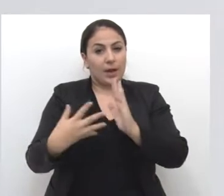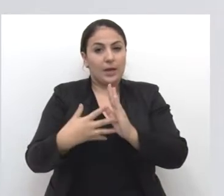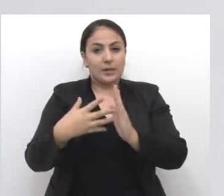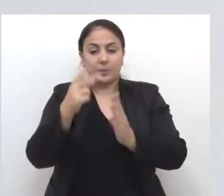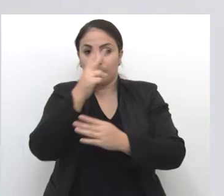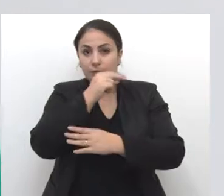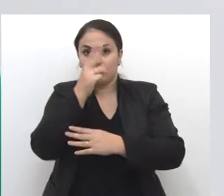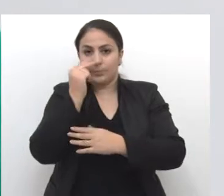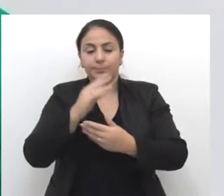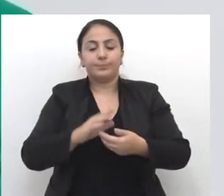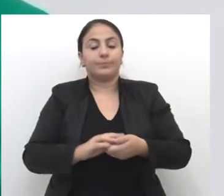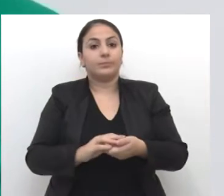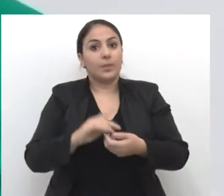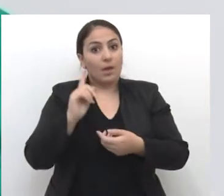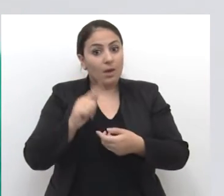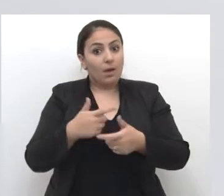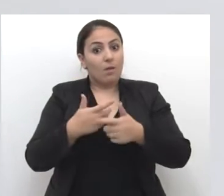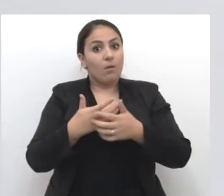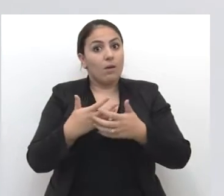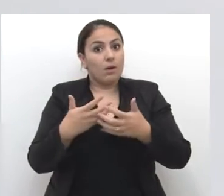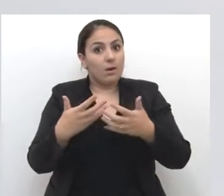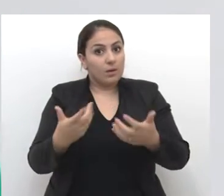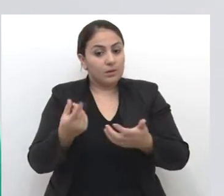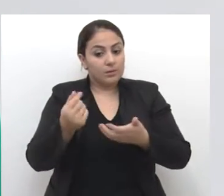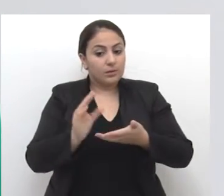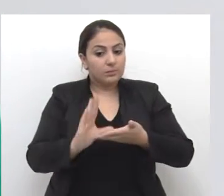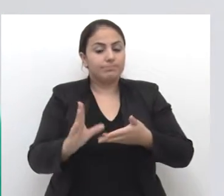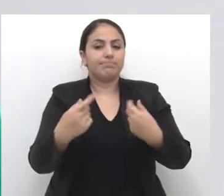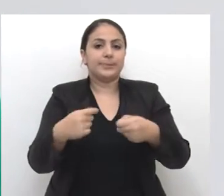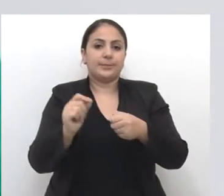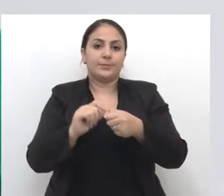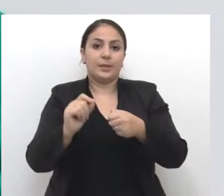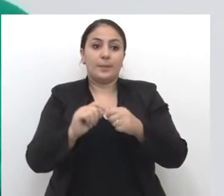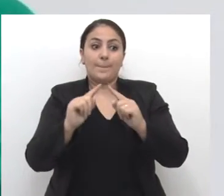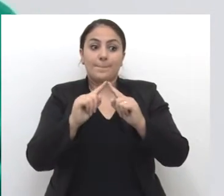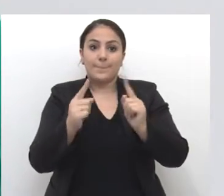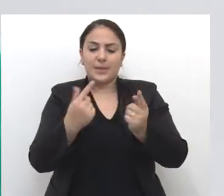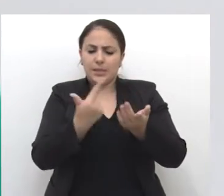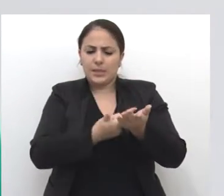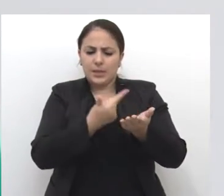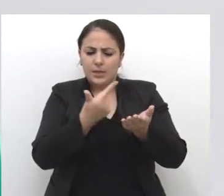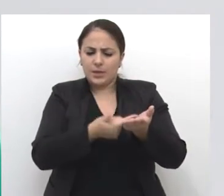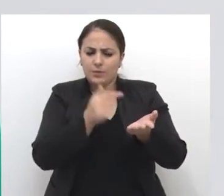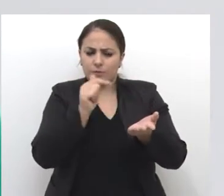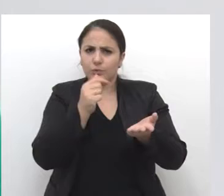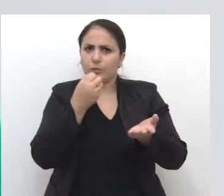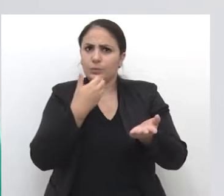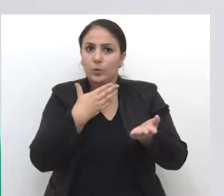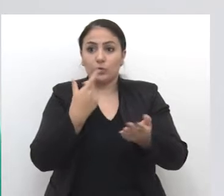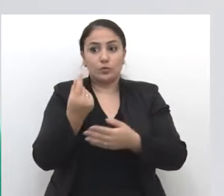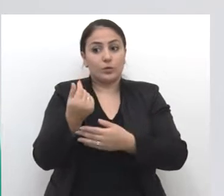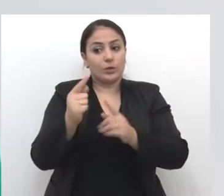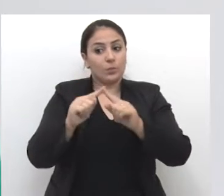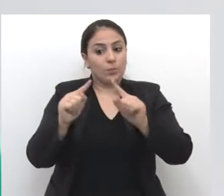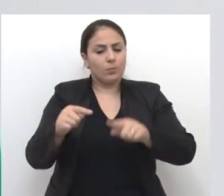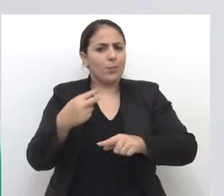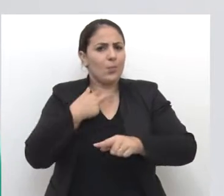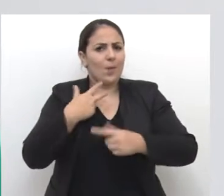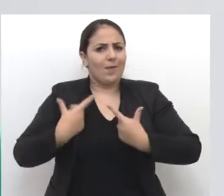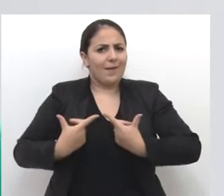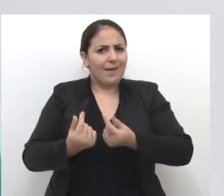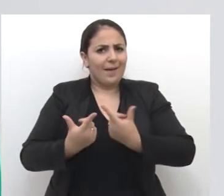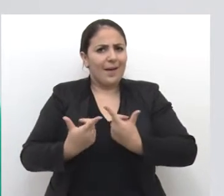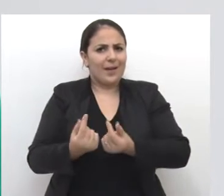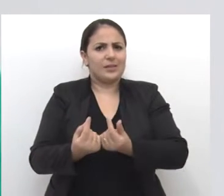grande investimento que tem que ser feito, mas com livros sadios. O dinheiro público não pode ser gasto em